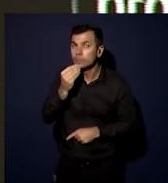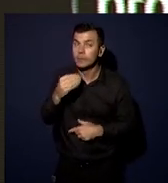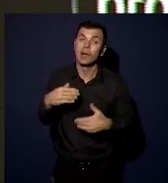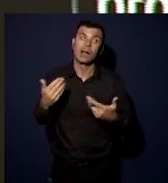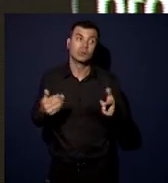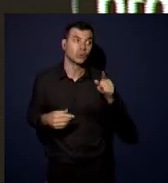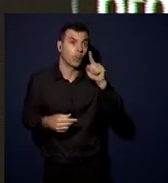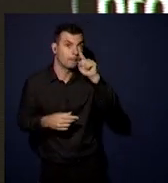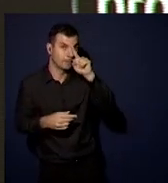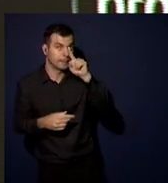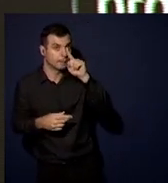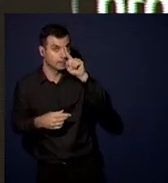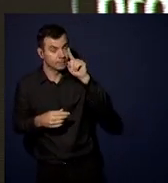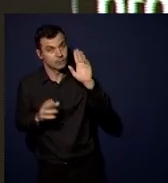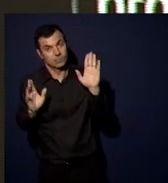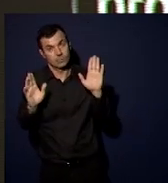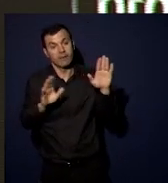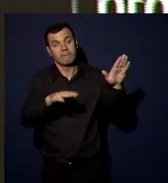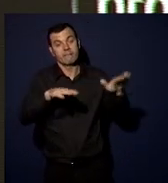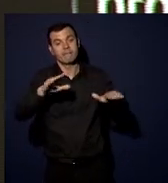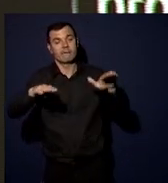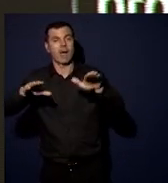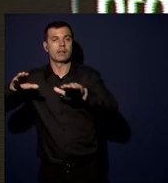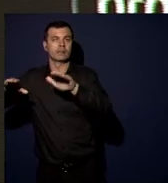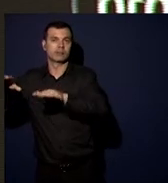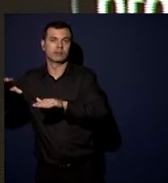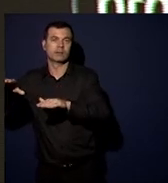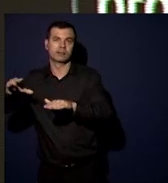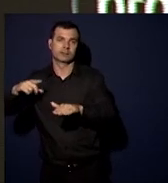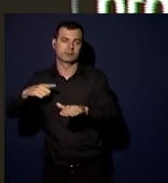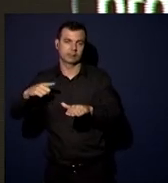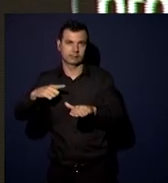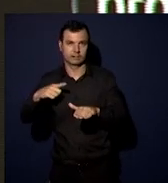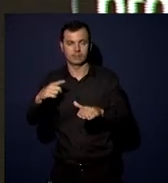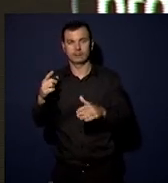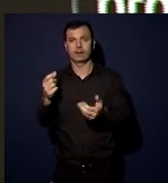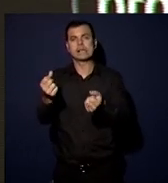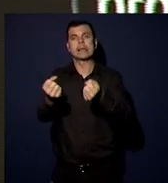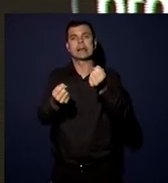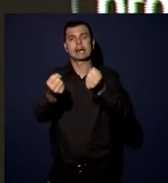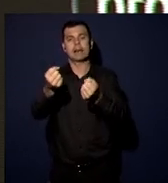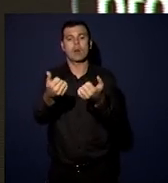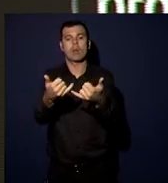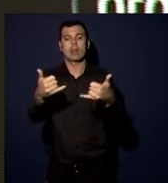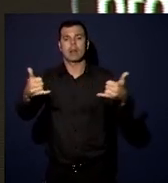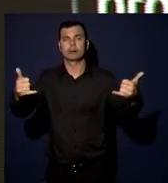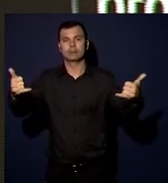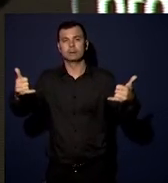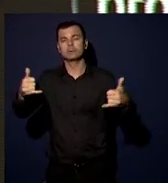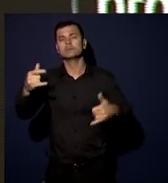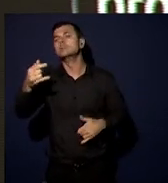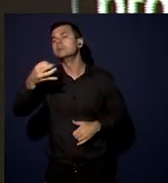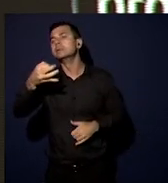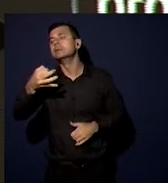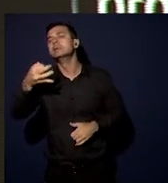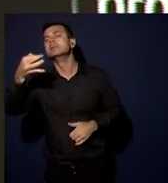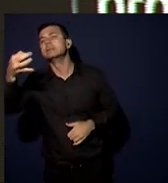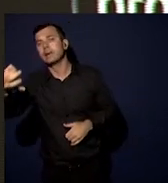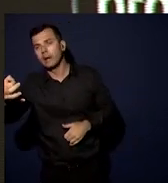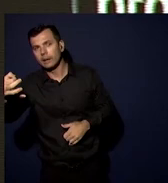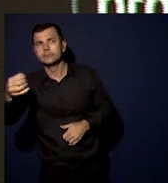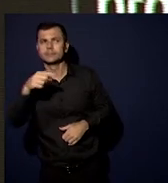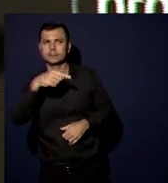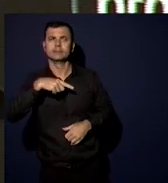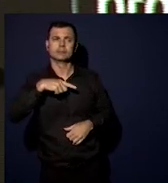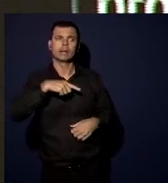como foram enxergada associada ao transporte a verídico dos elétricos como usar enxerga então essa combinação de uma matriz